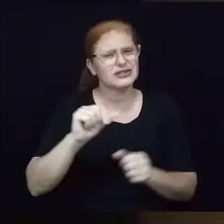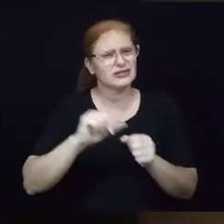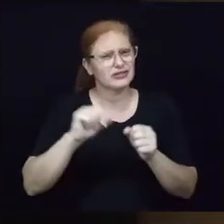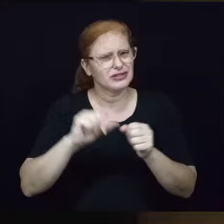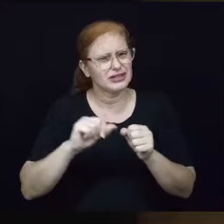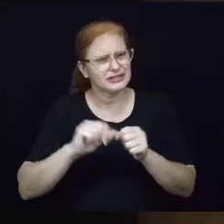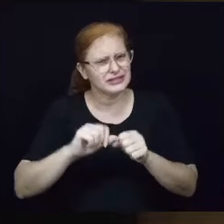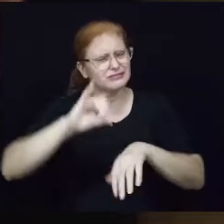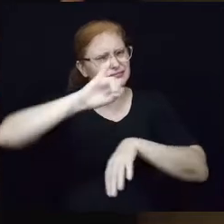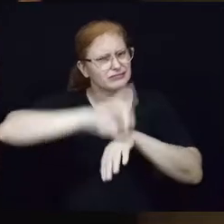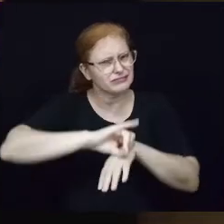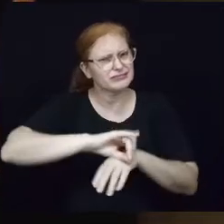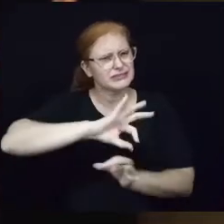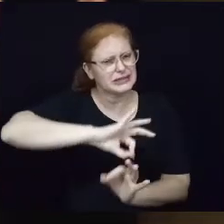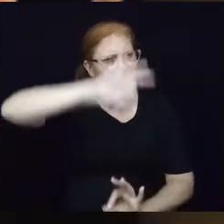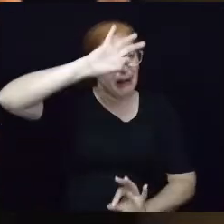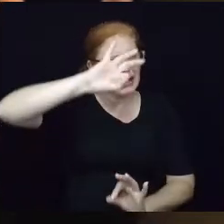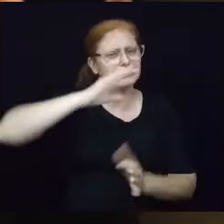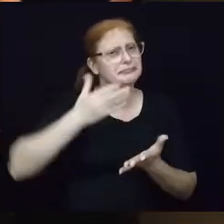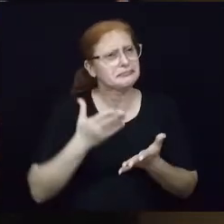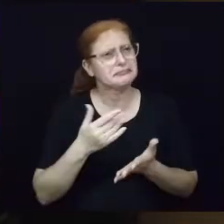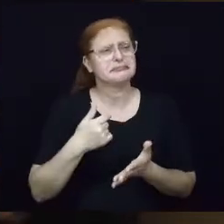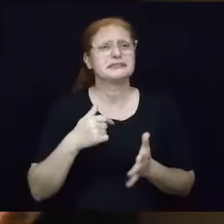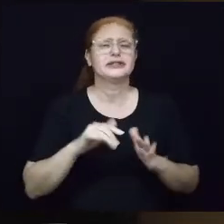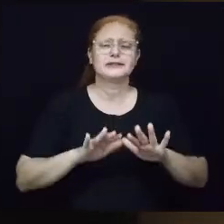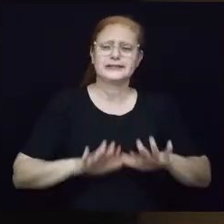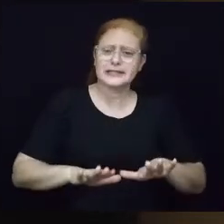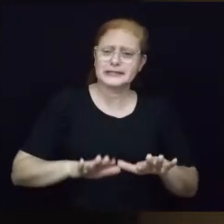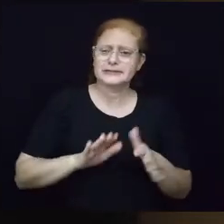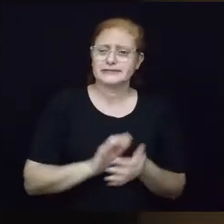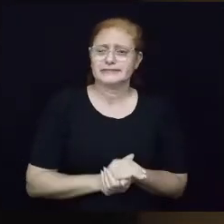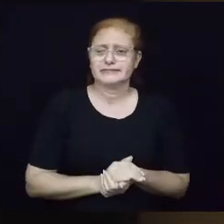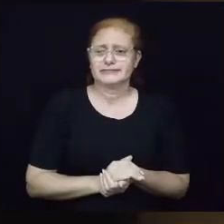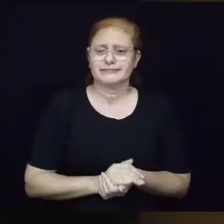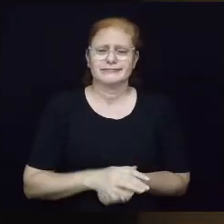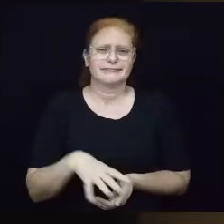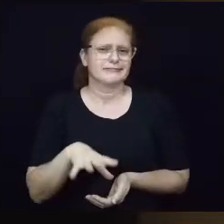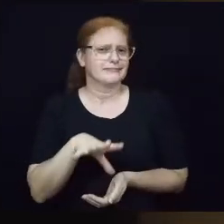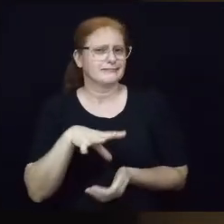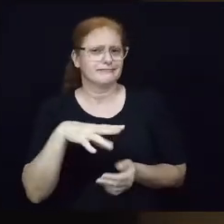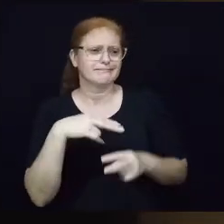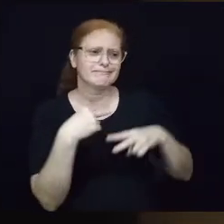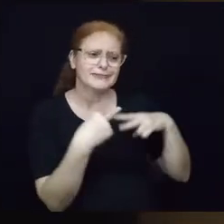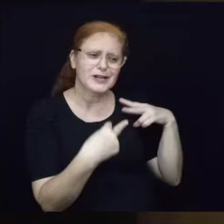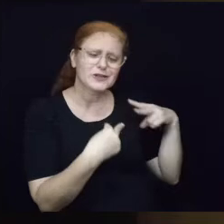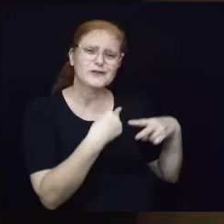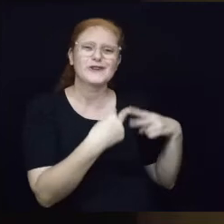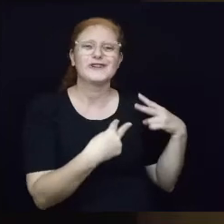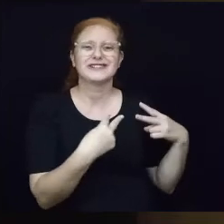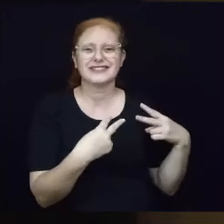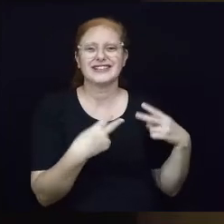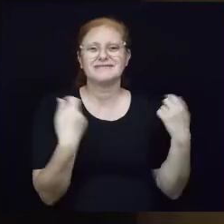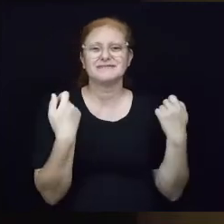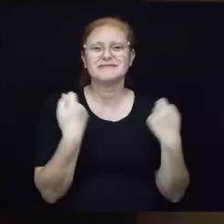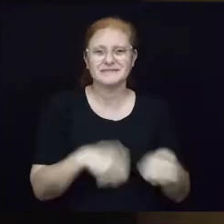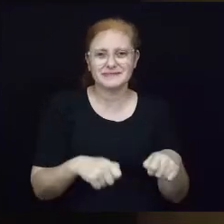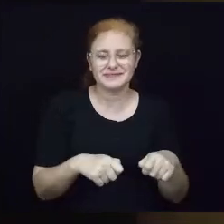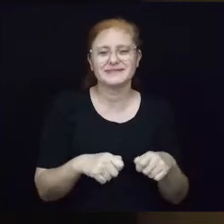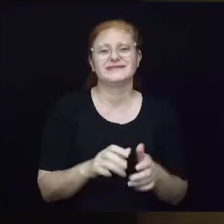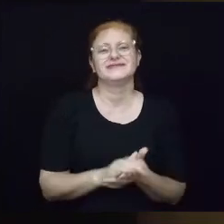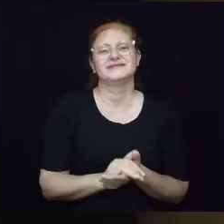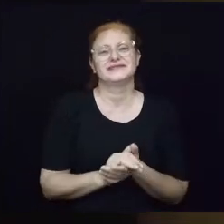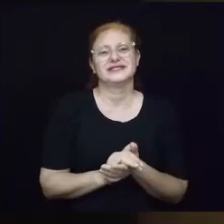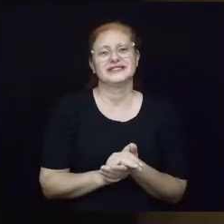escultura daquele tamanho, enfim. Eu fiquei apaixonado por essas possibilidades